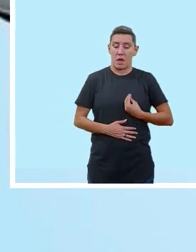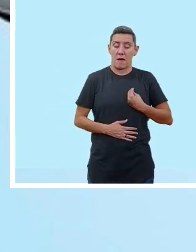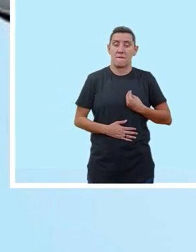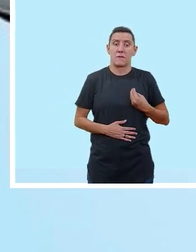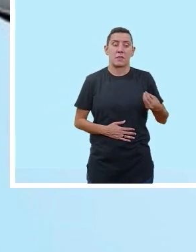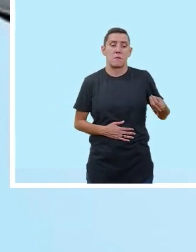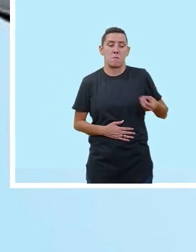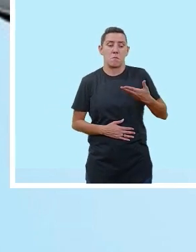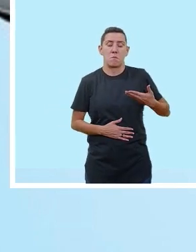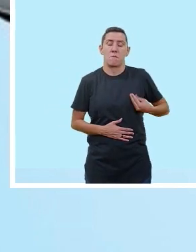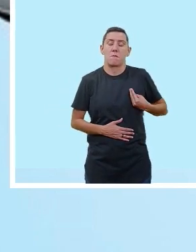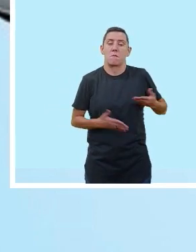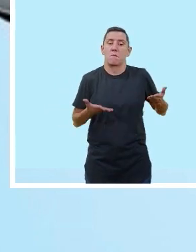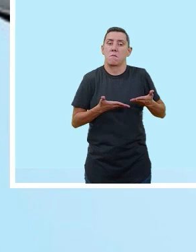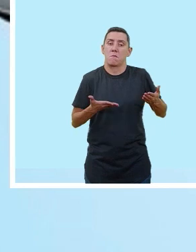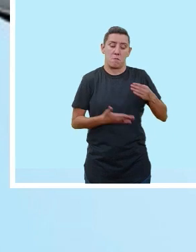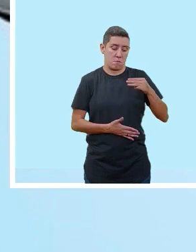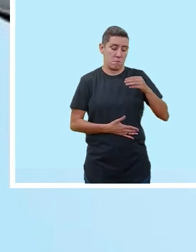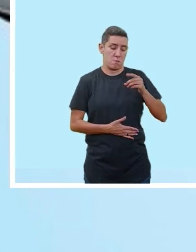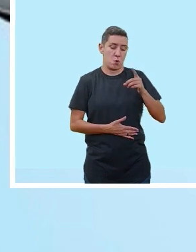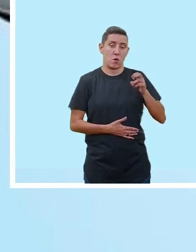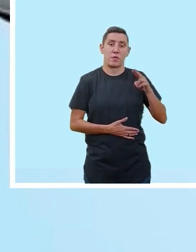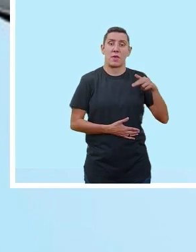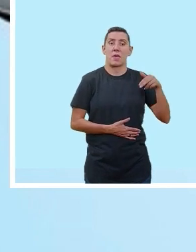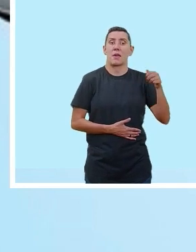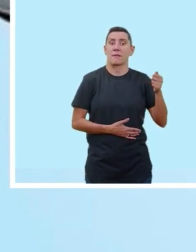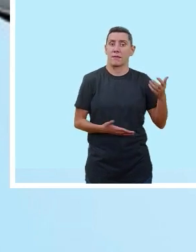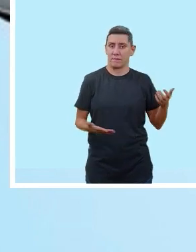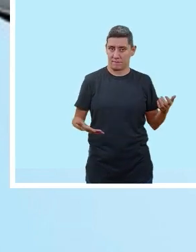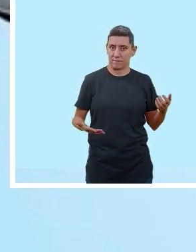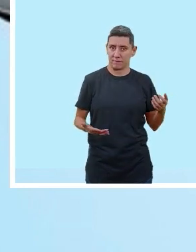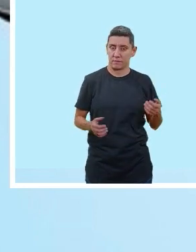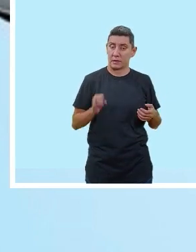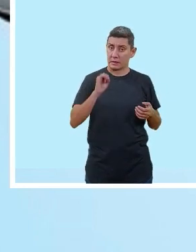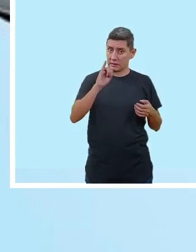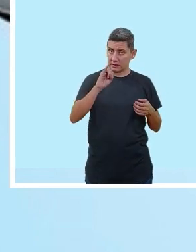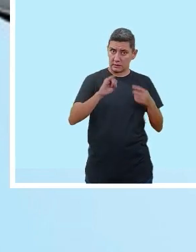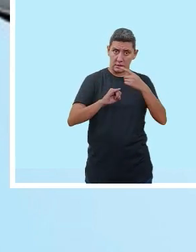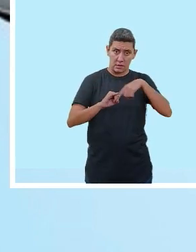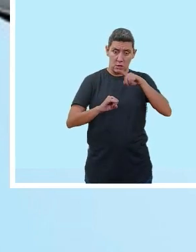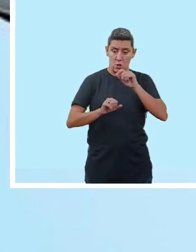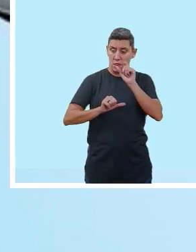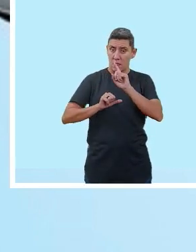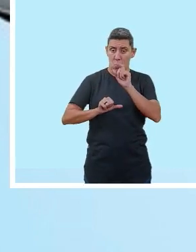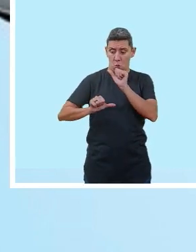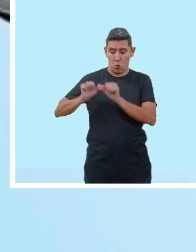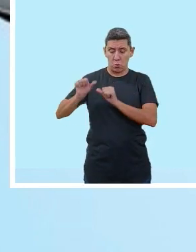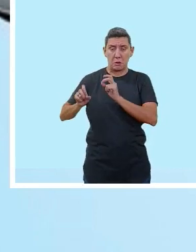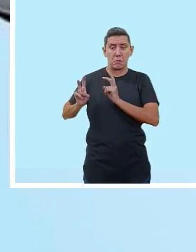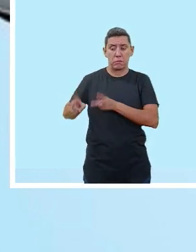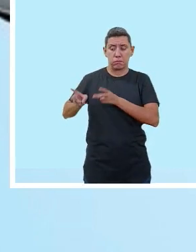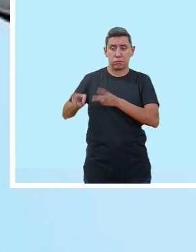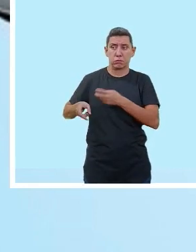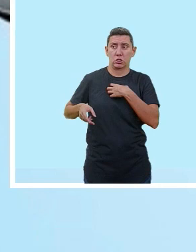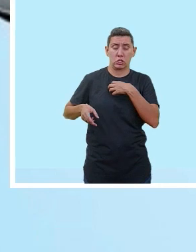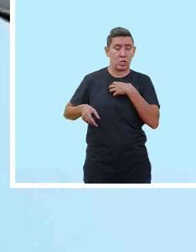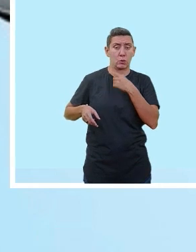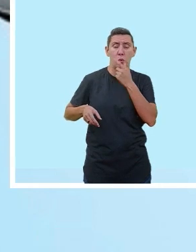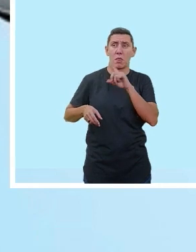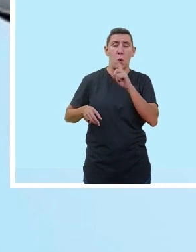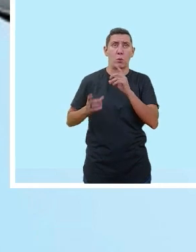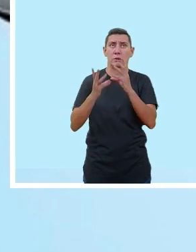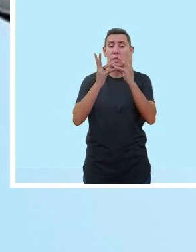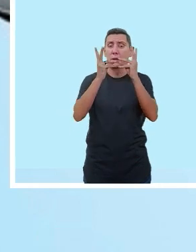vida moderna. Então, se nós não tivermos uma geração limpa de energia, a gente realmente não vai conseguir atingir o